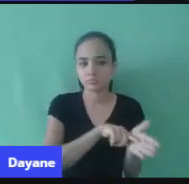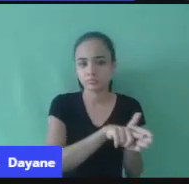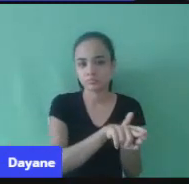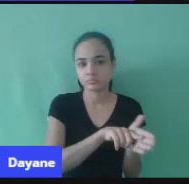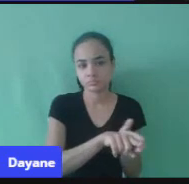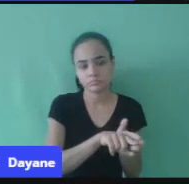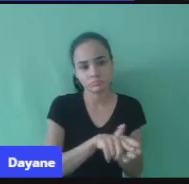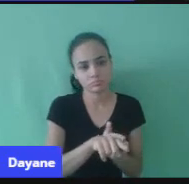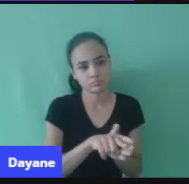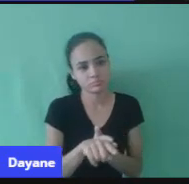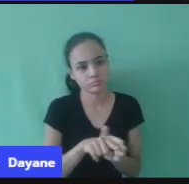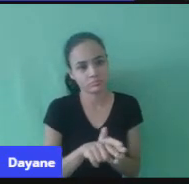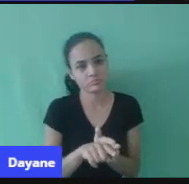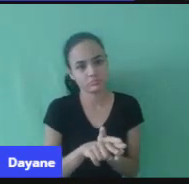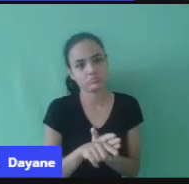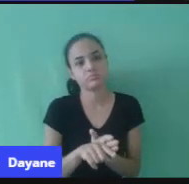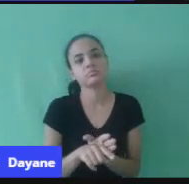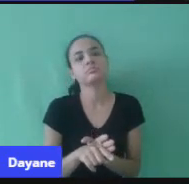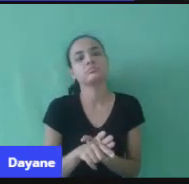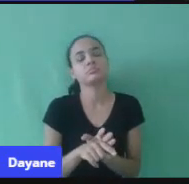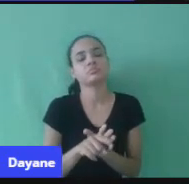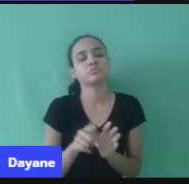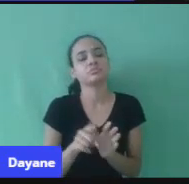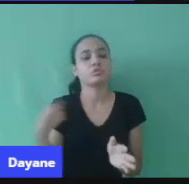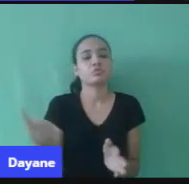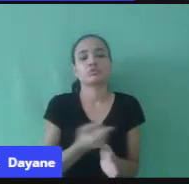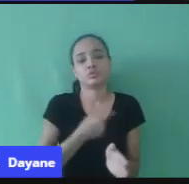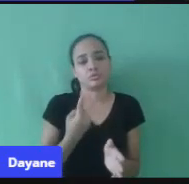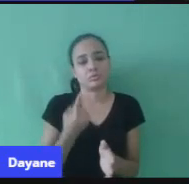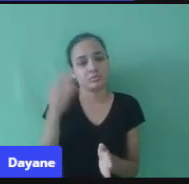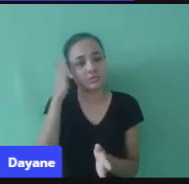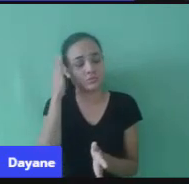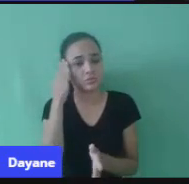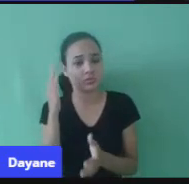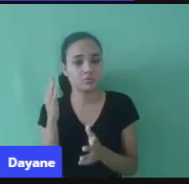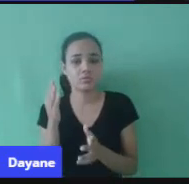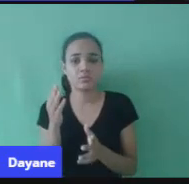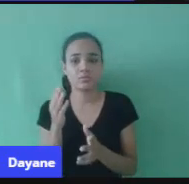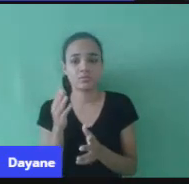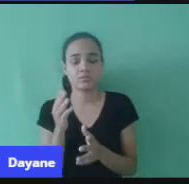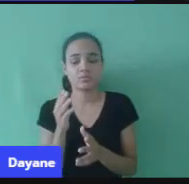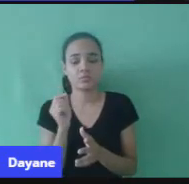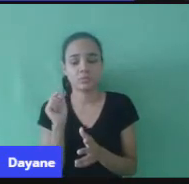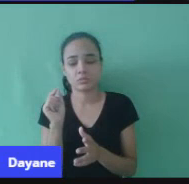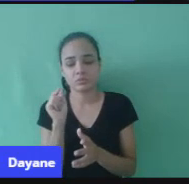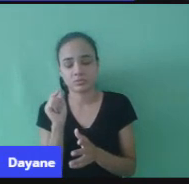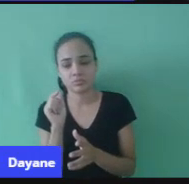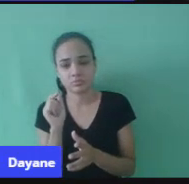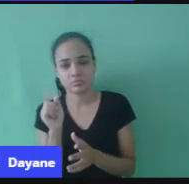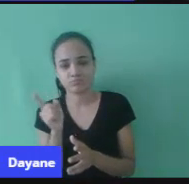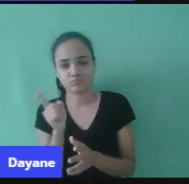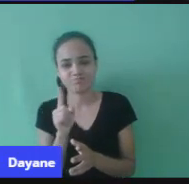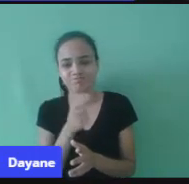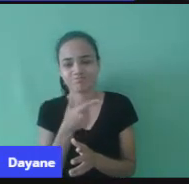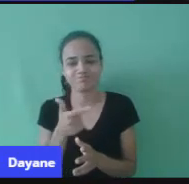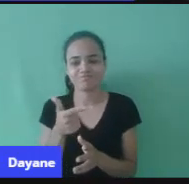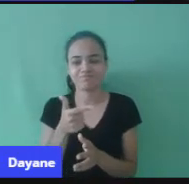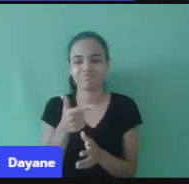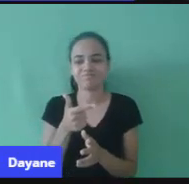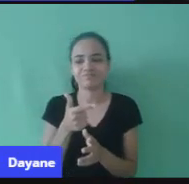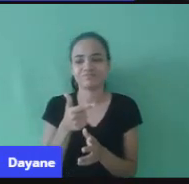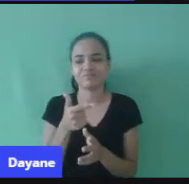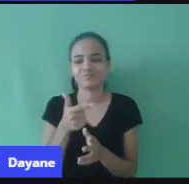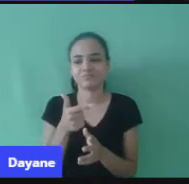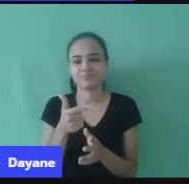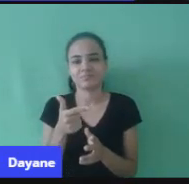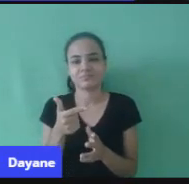se a educação existe como uma área ou se elas são várias áreas, ciências da educação, mas que